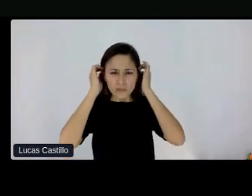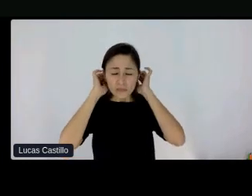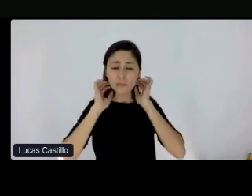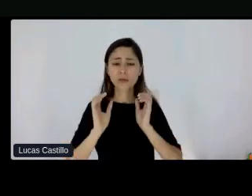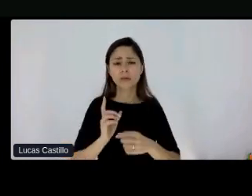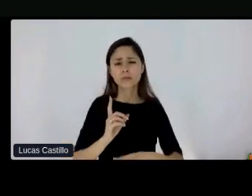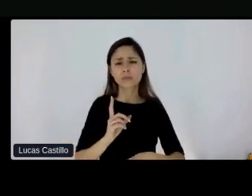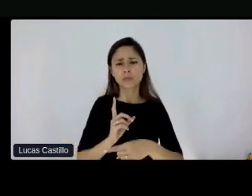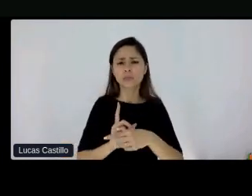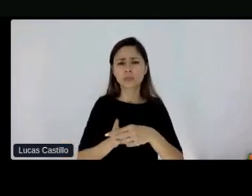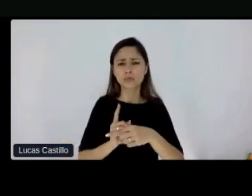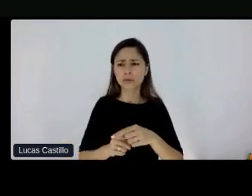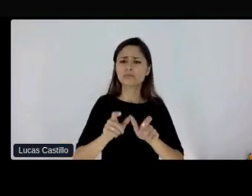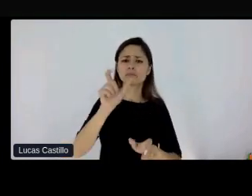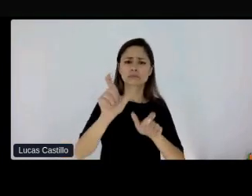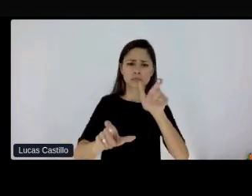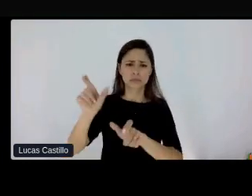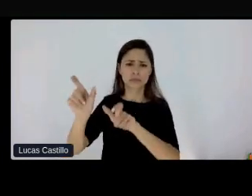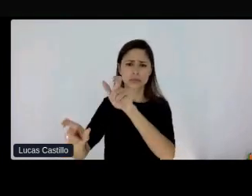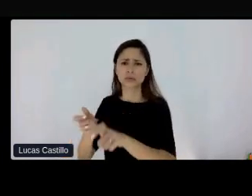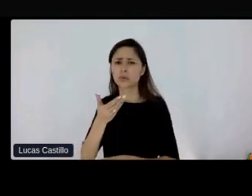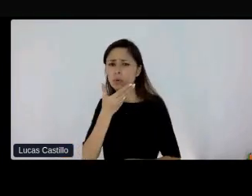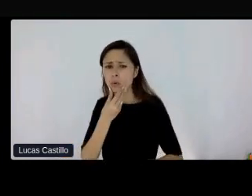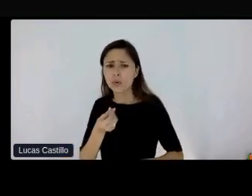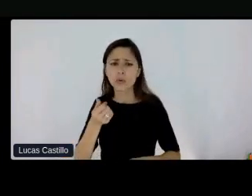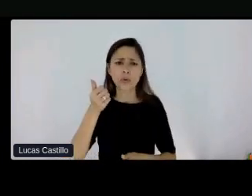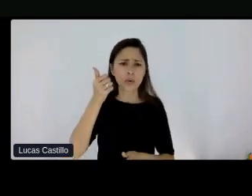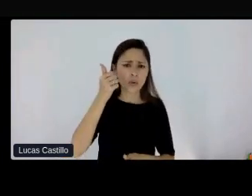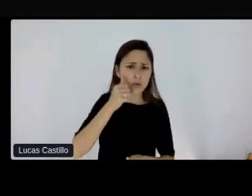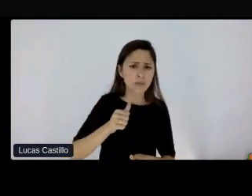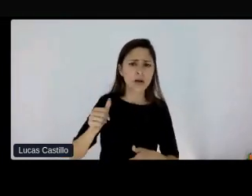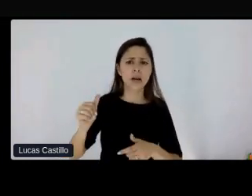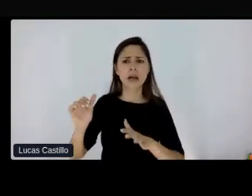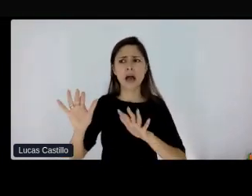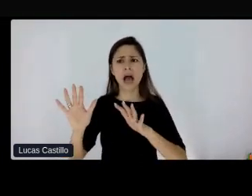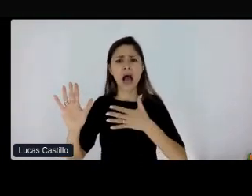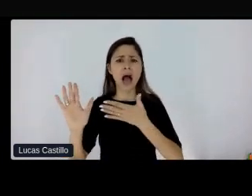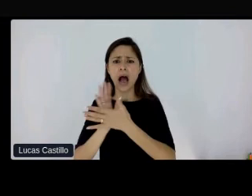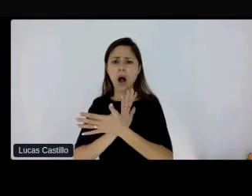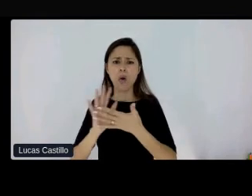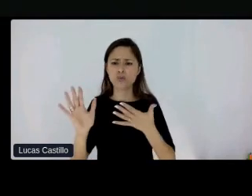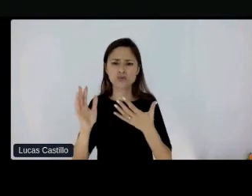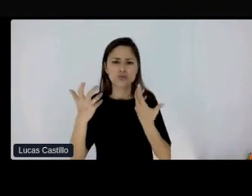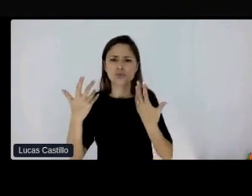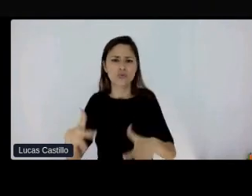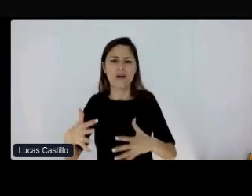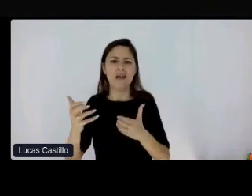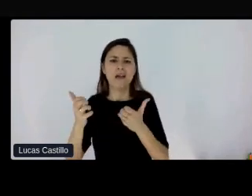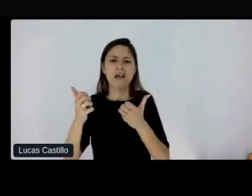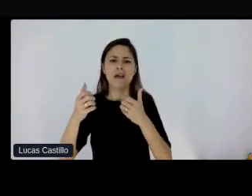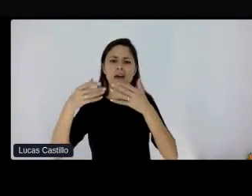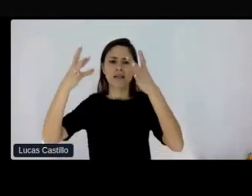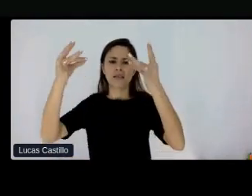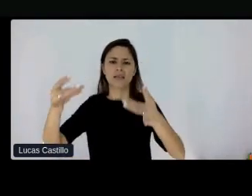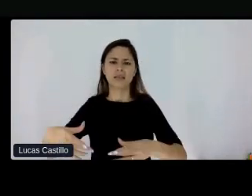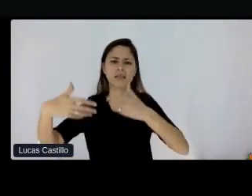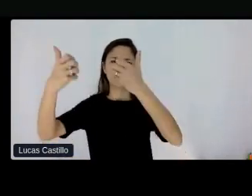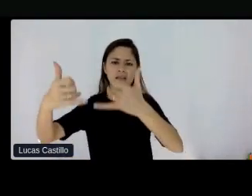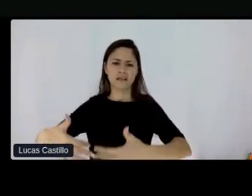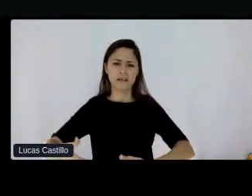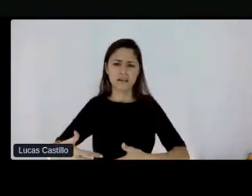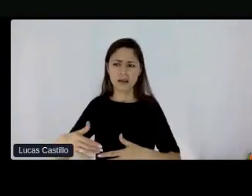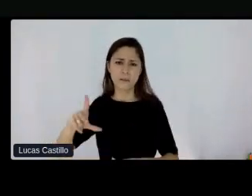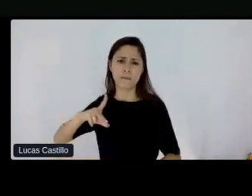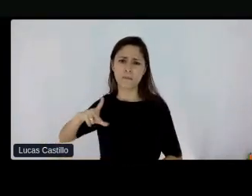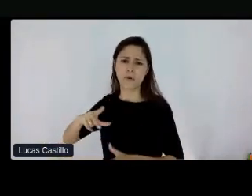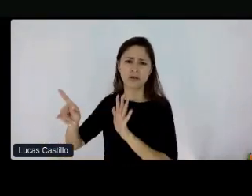sexualidade humana ela é vista com muito tabu, com muito pudor, há muitas questões